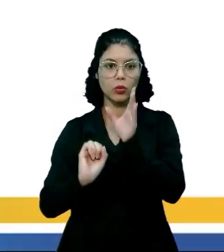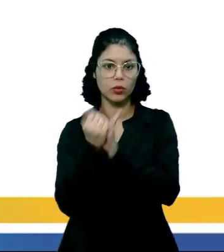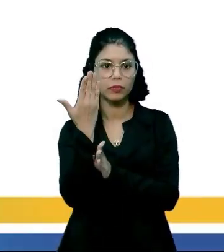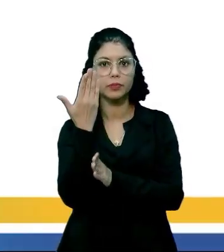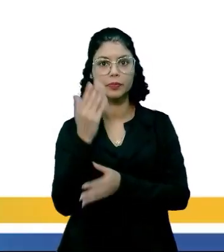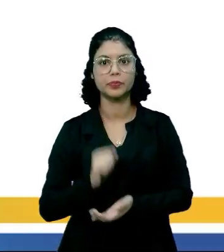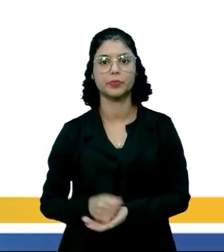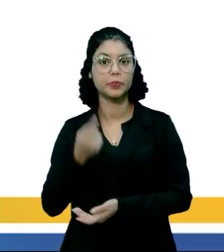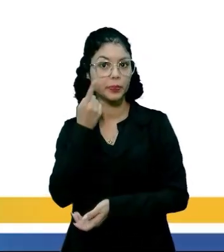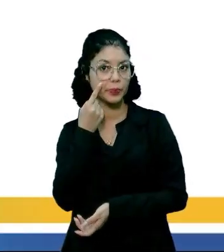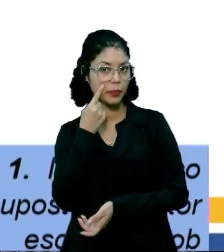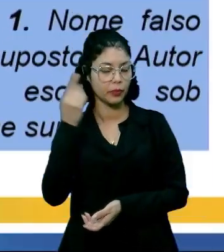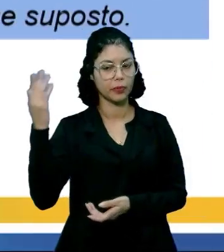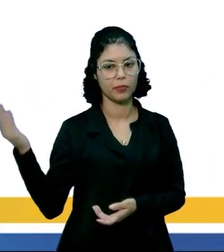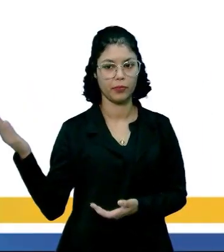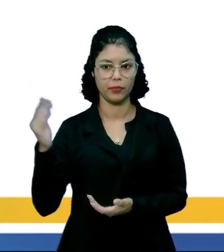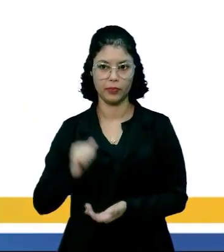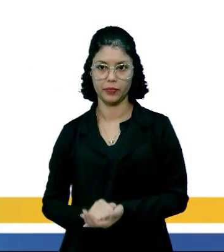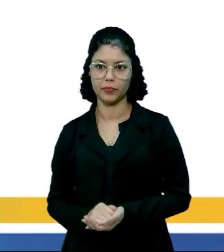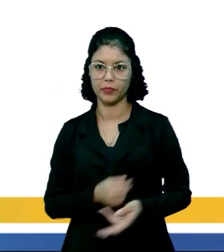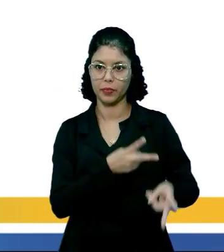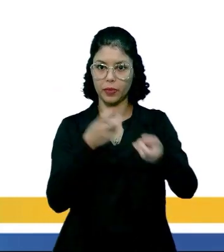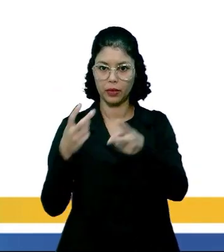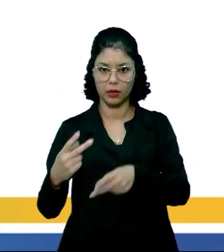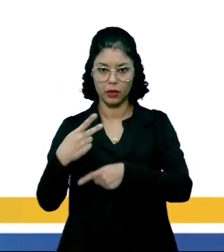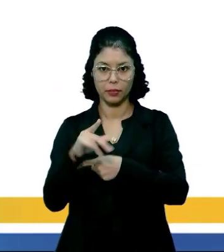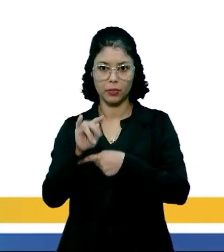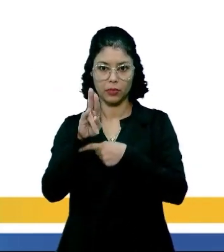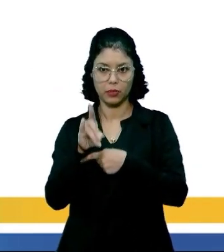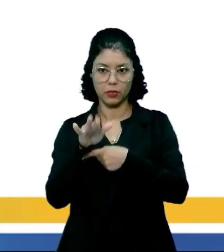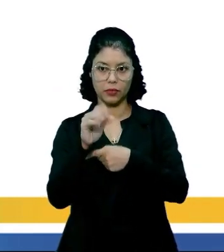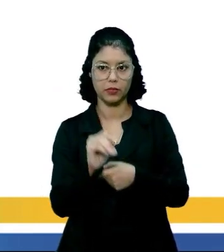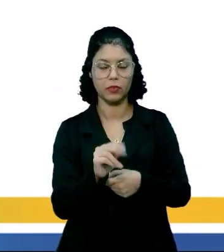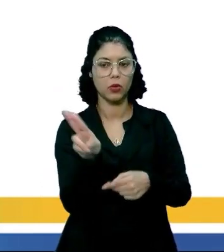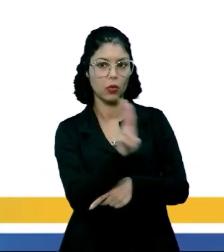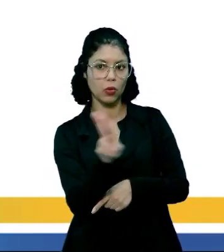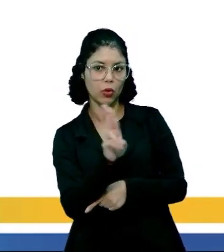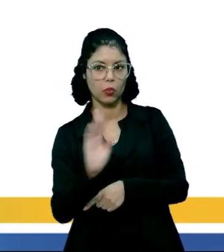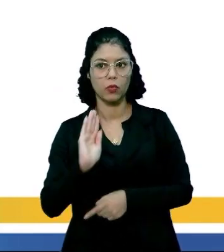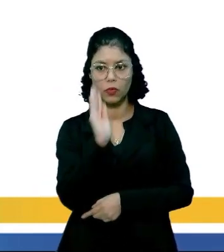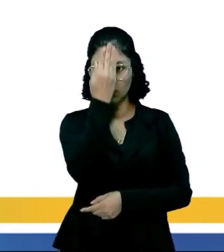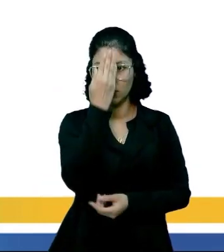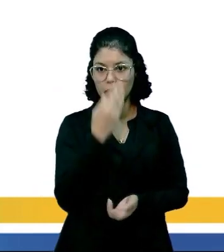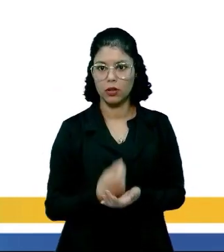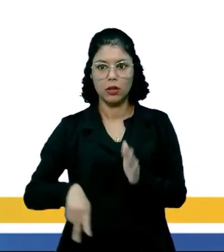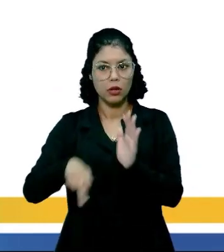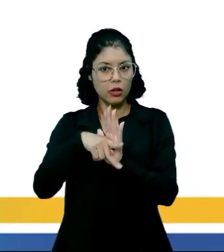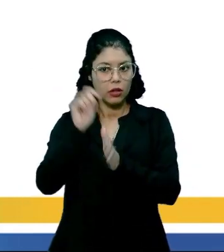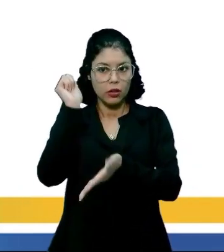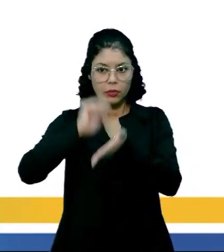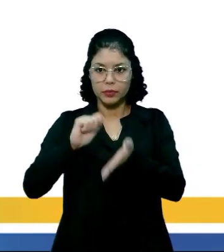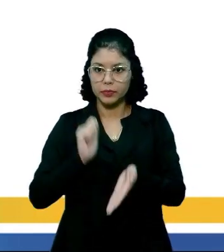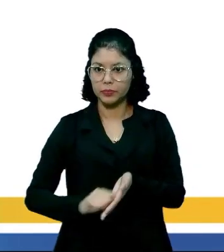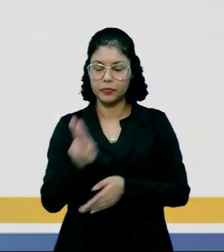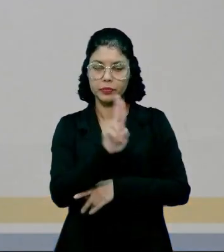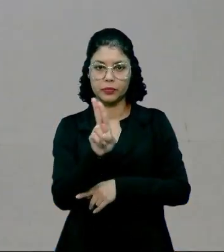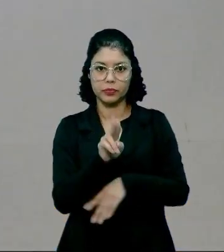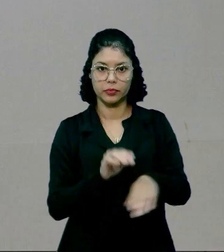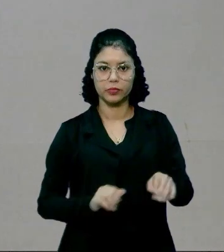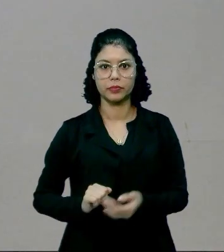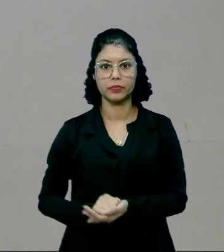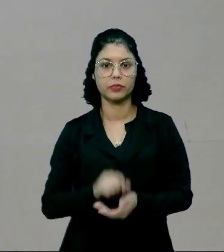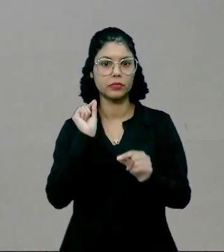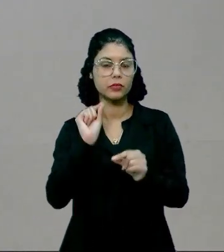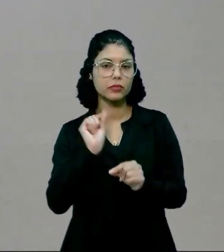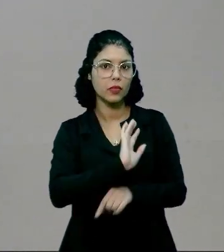tá? Então, olha só. Pseudônimo é um nome falso ou suposto, o autor que escreve sob nome suposto.